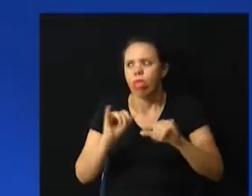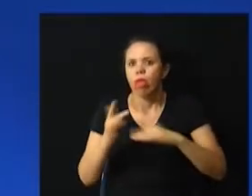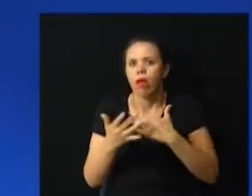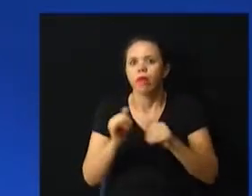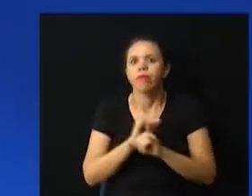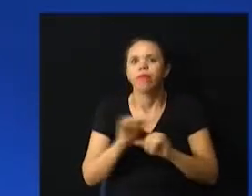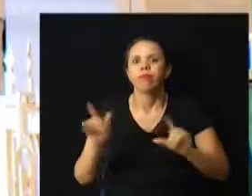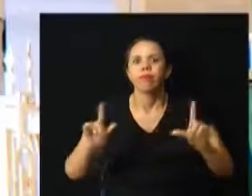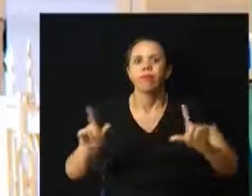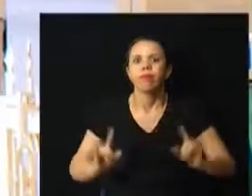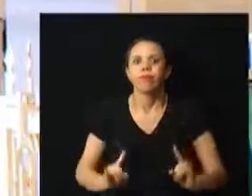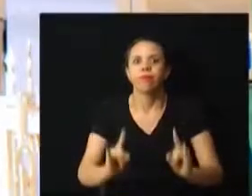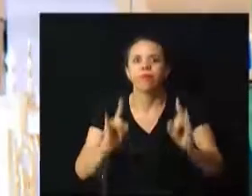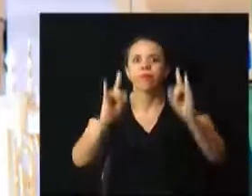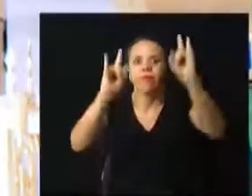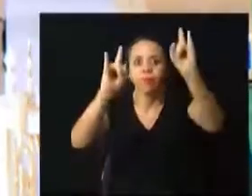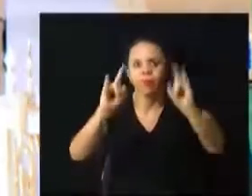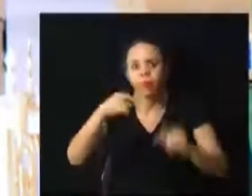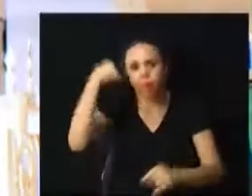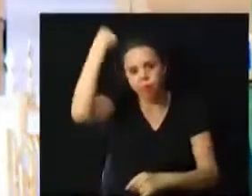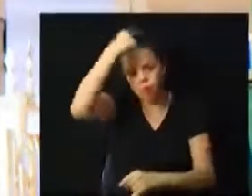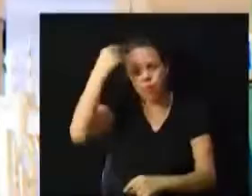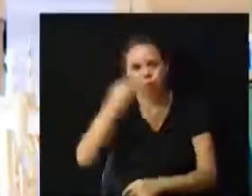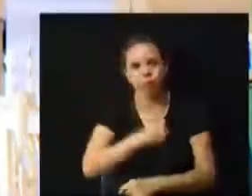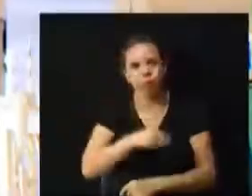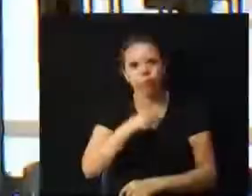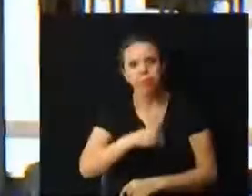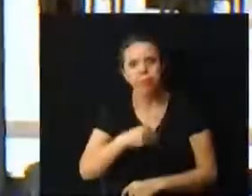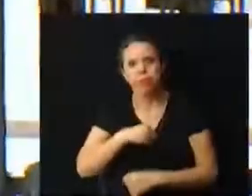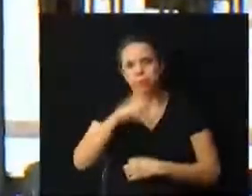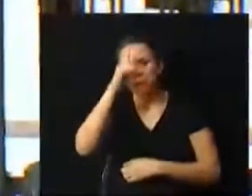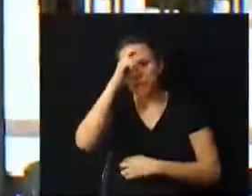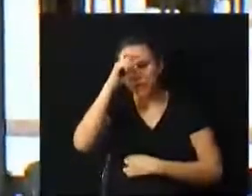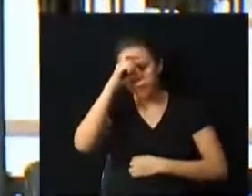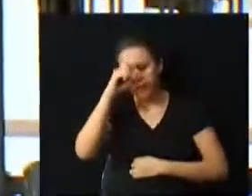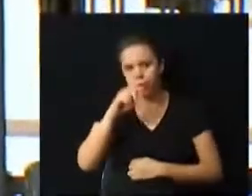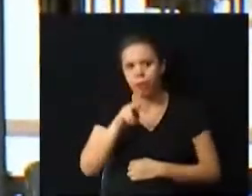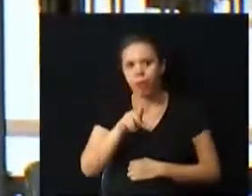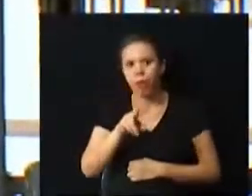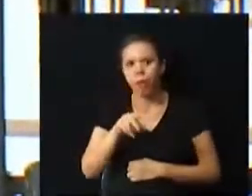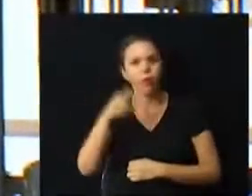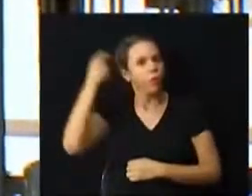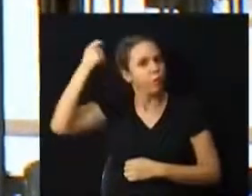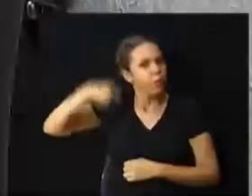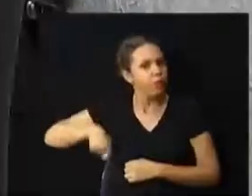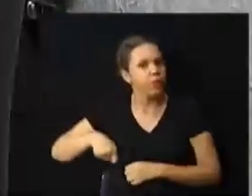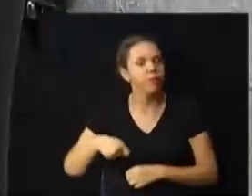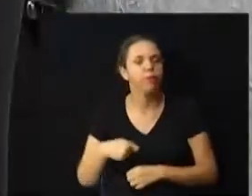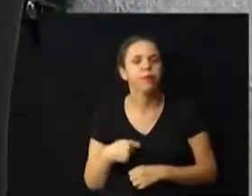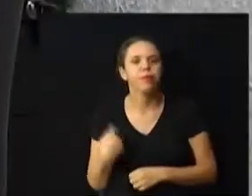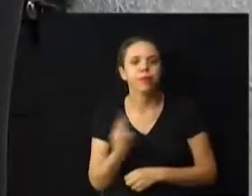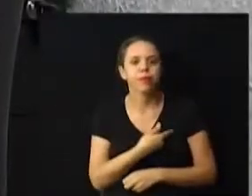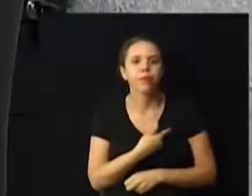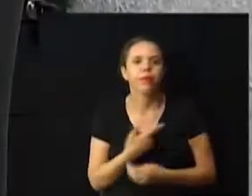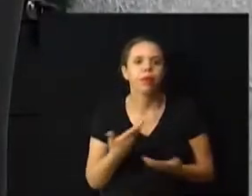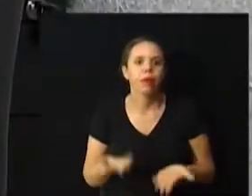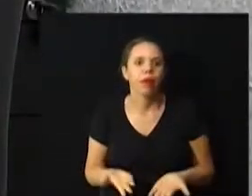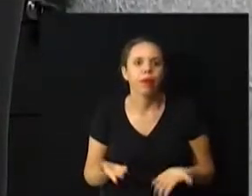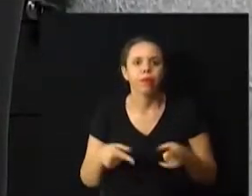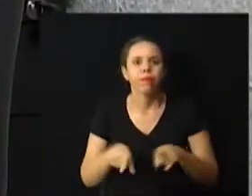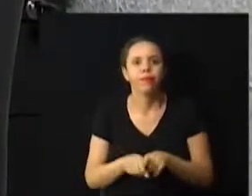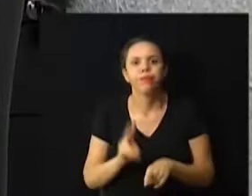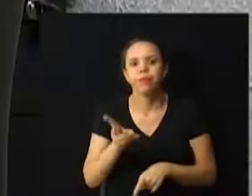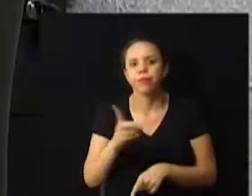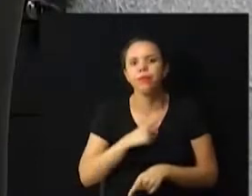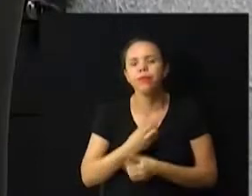mídia envolvendo o prédio da Santa Casa de Misericórdia e o Hospital Irmãos Penteado. Para nós, né, inclusive eu também